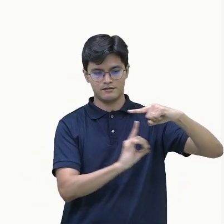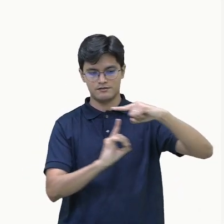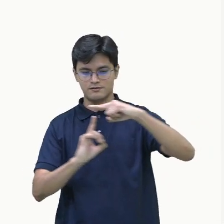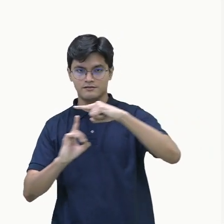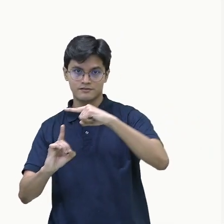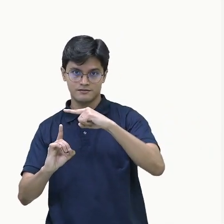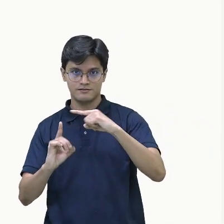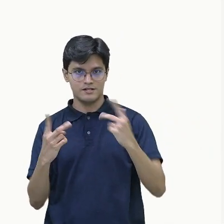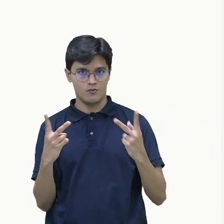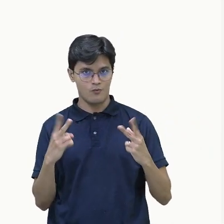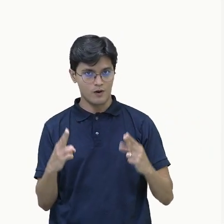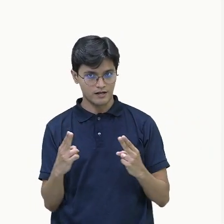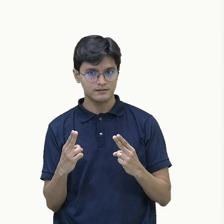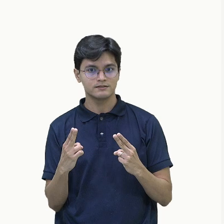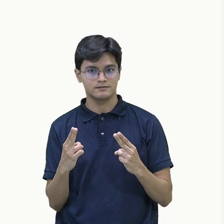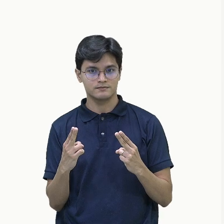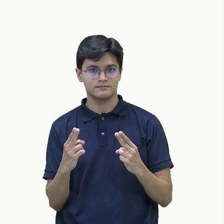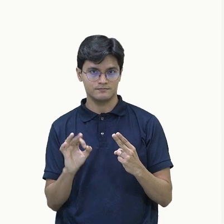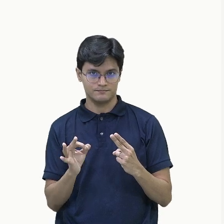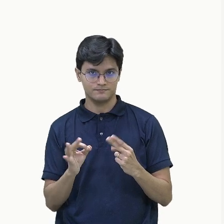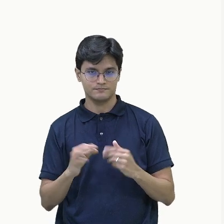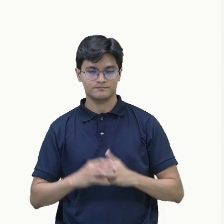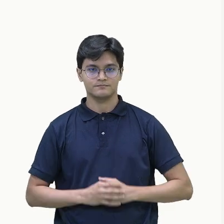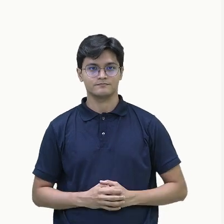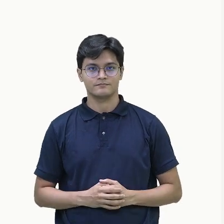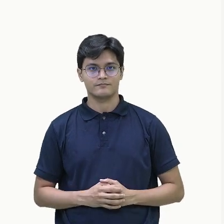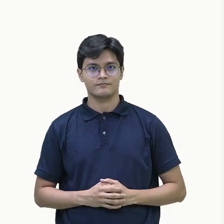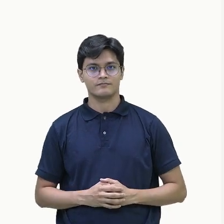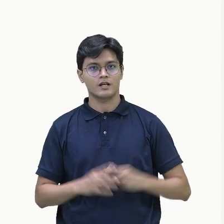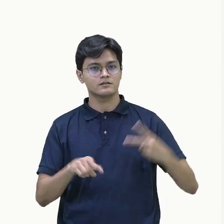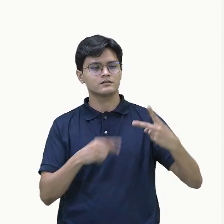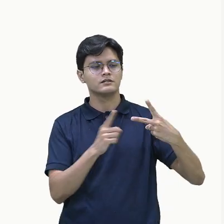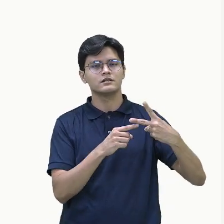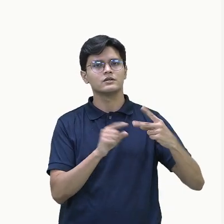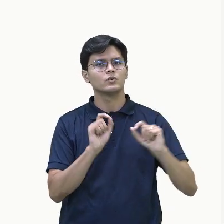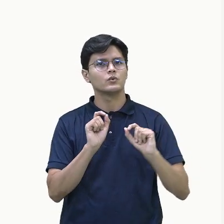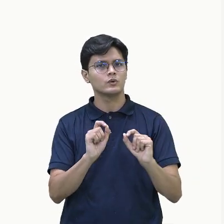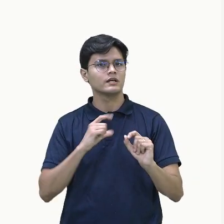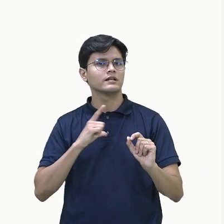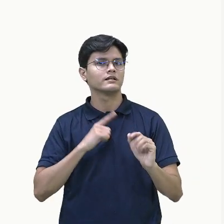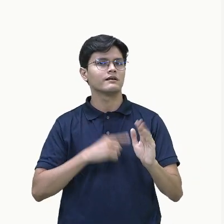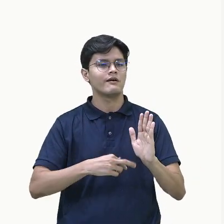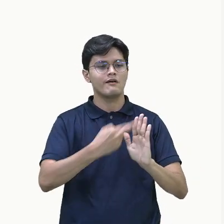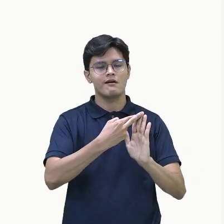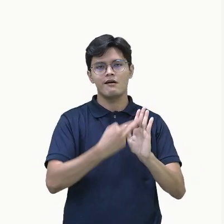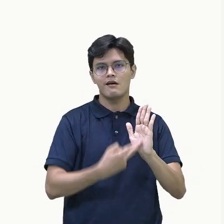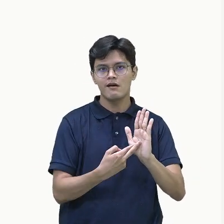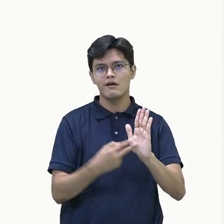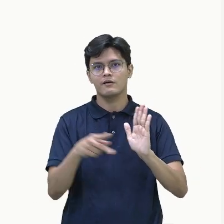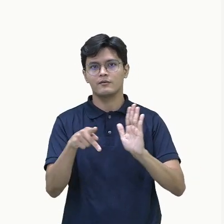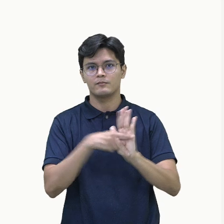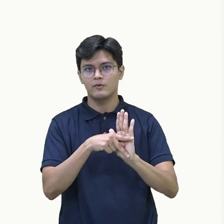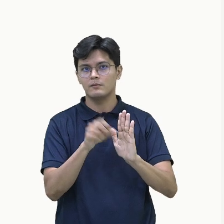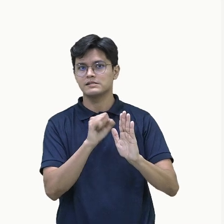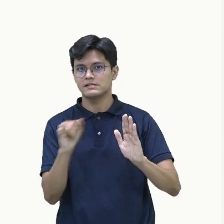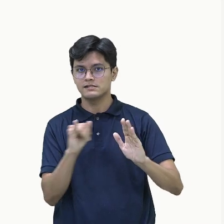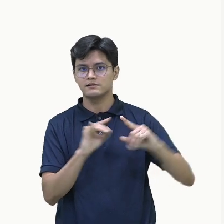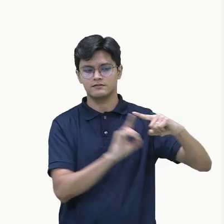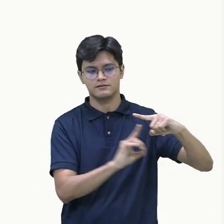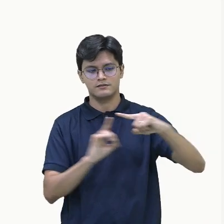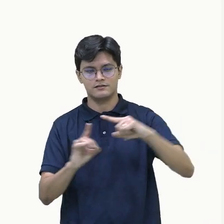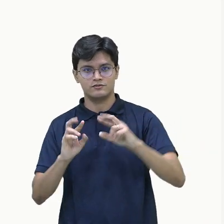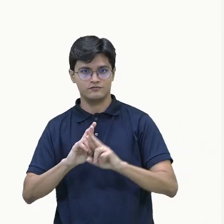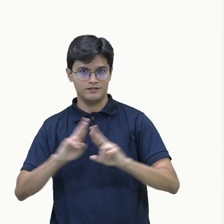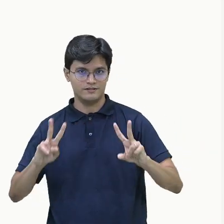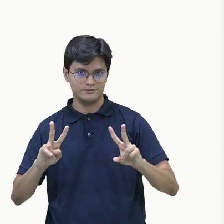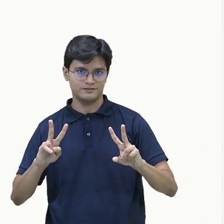são iguais, tá? E depois eu vou ter uma regra para quando os denominadores são diferentes.